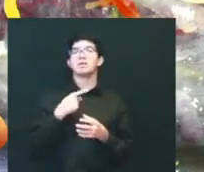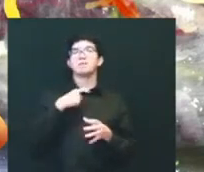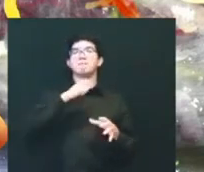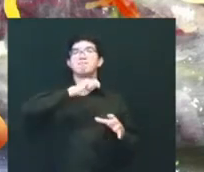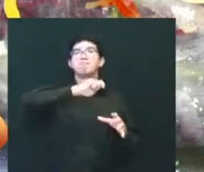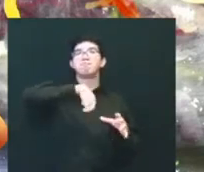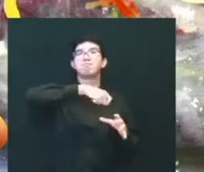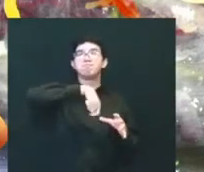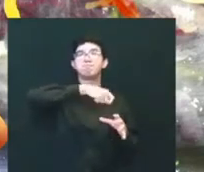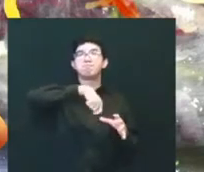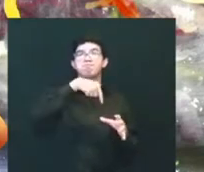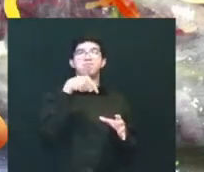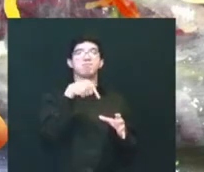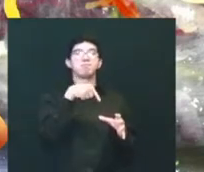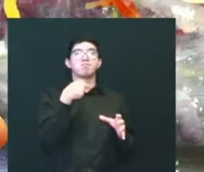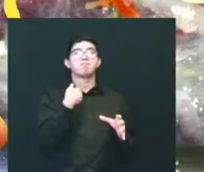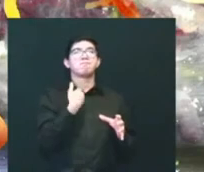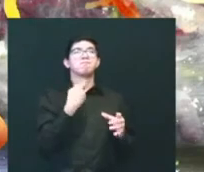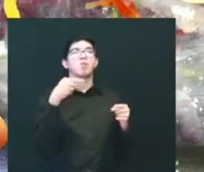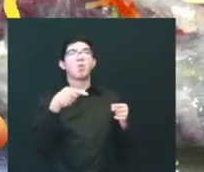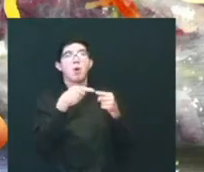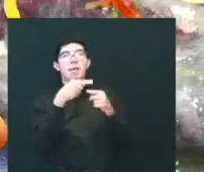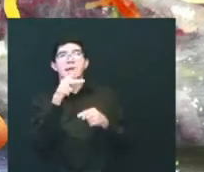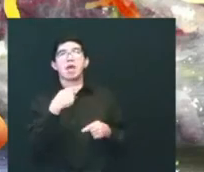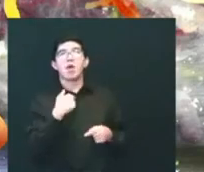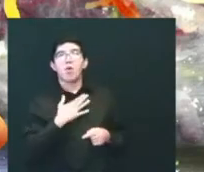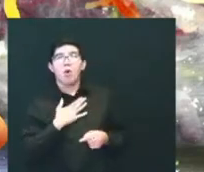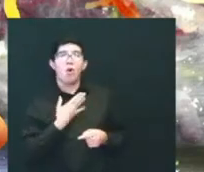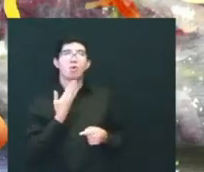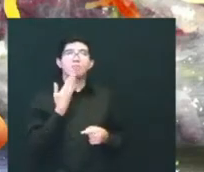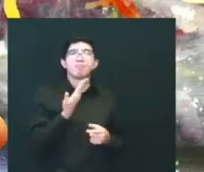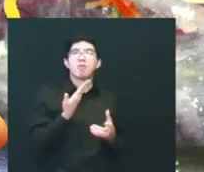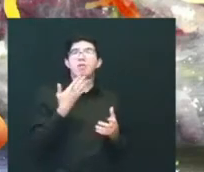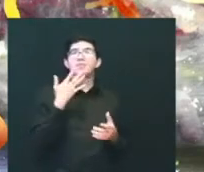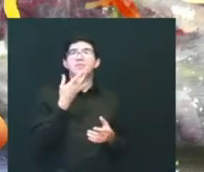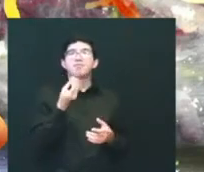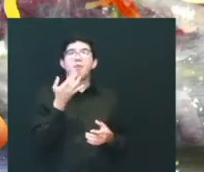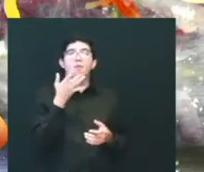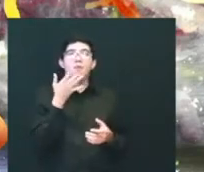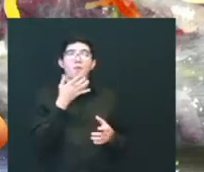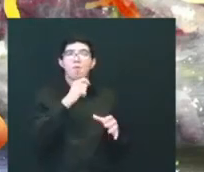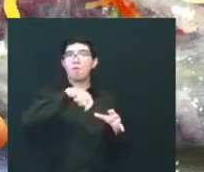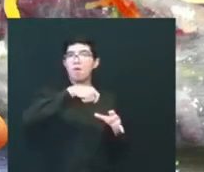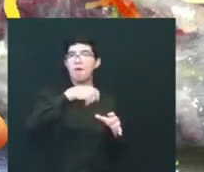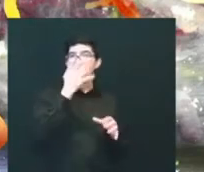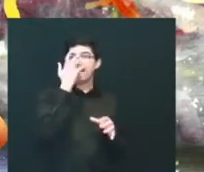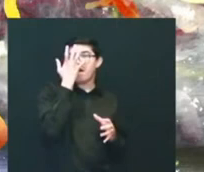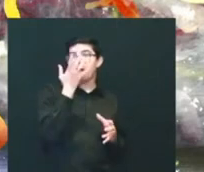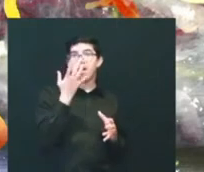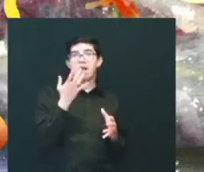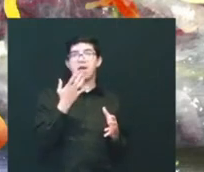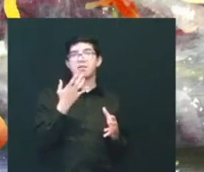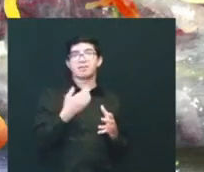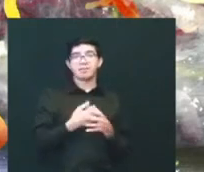vai procurar fazer o que ele gosta, fazer algumas preparações mais saborosas, mais práticas para o dia a